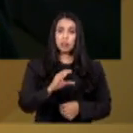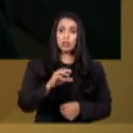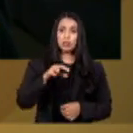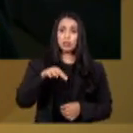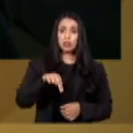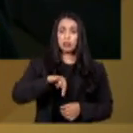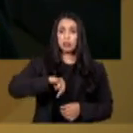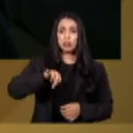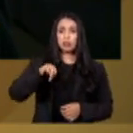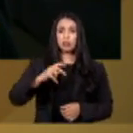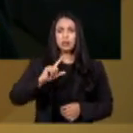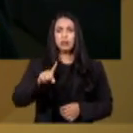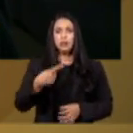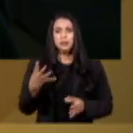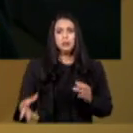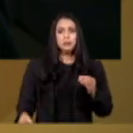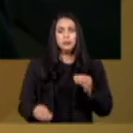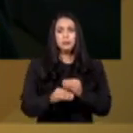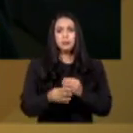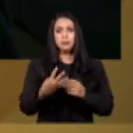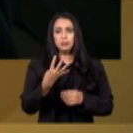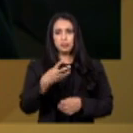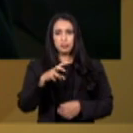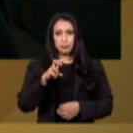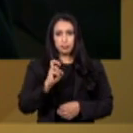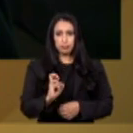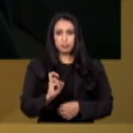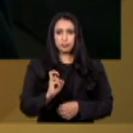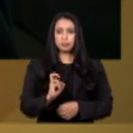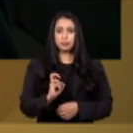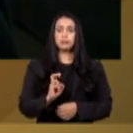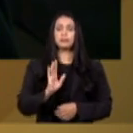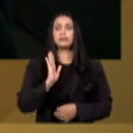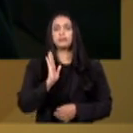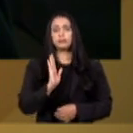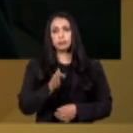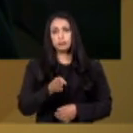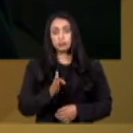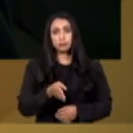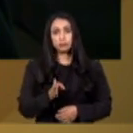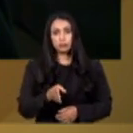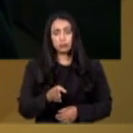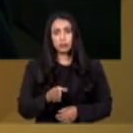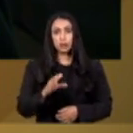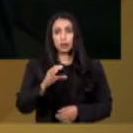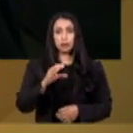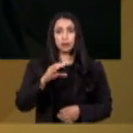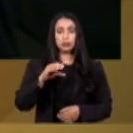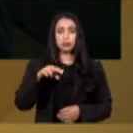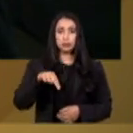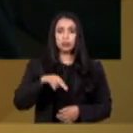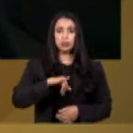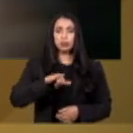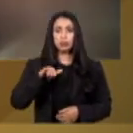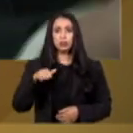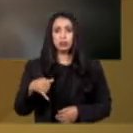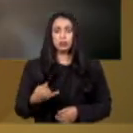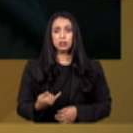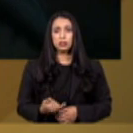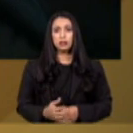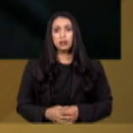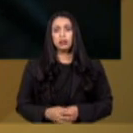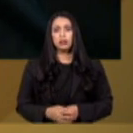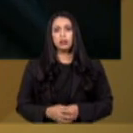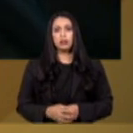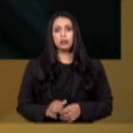logo após aprovação da emenda 45 essa questão de gota e conselho nacional de justiça